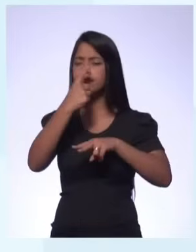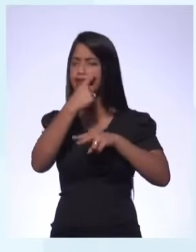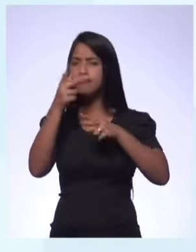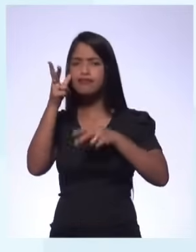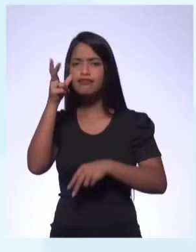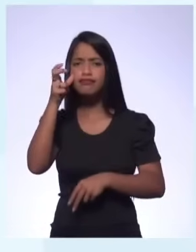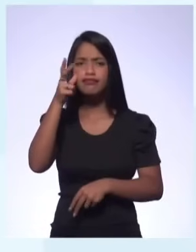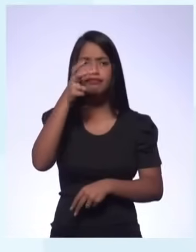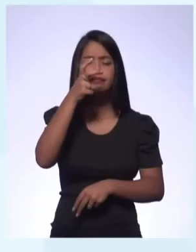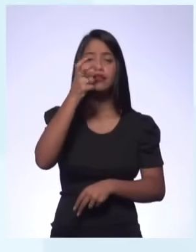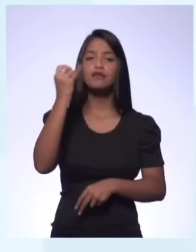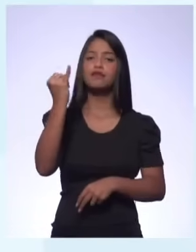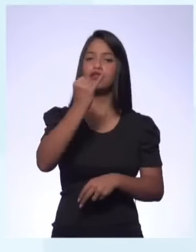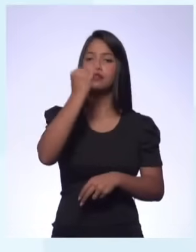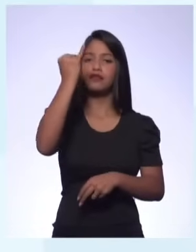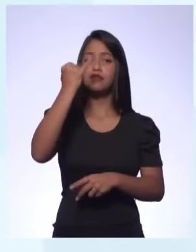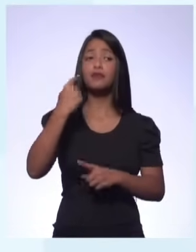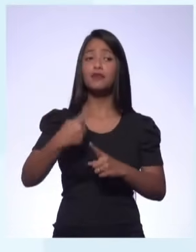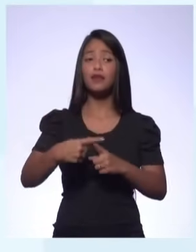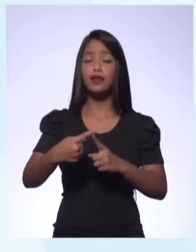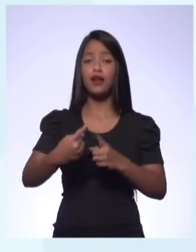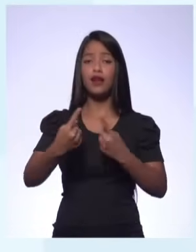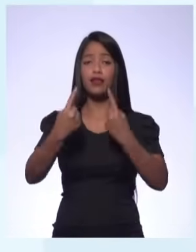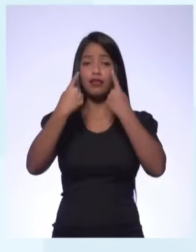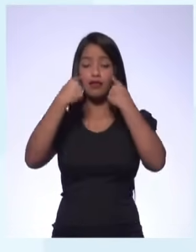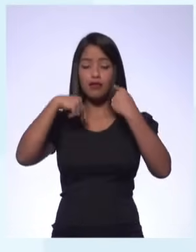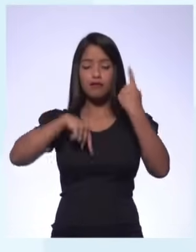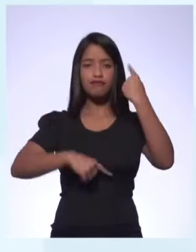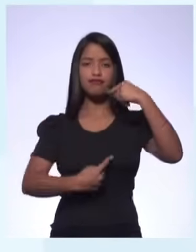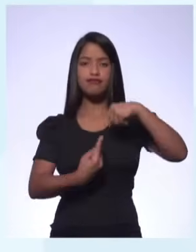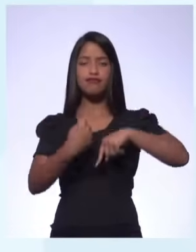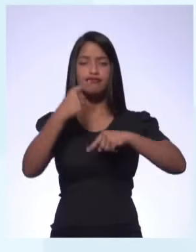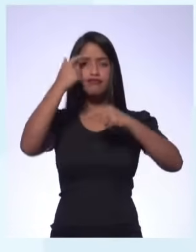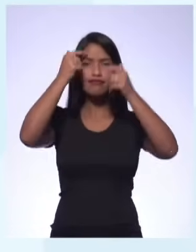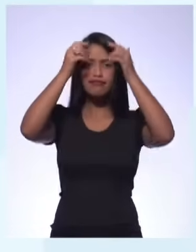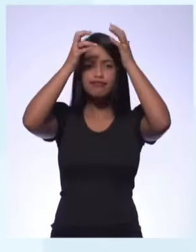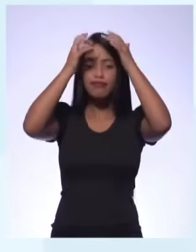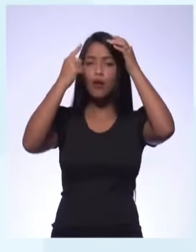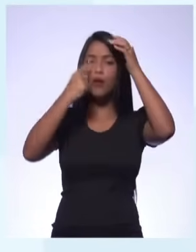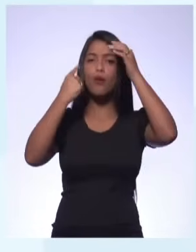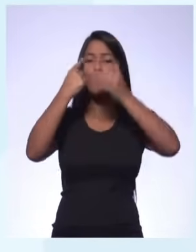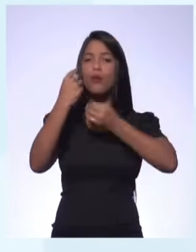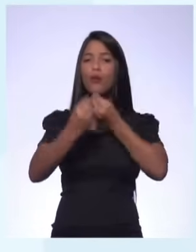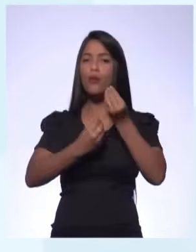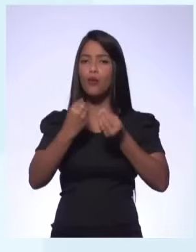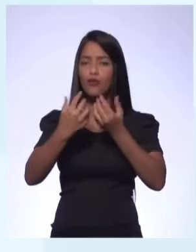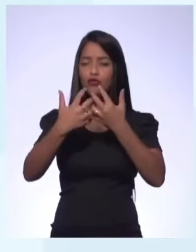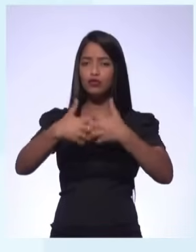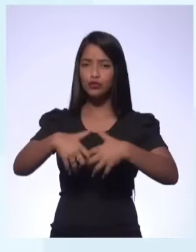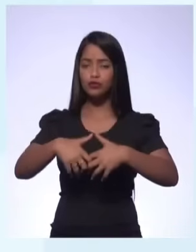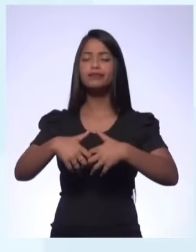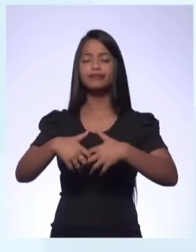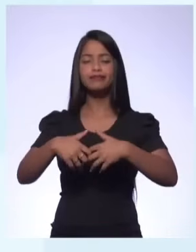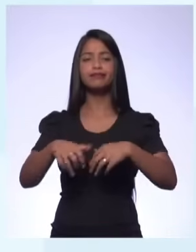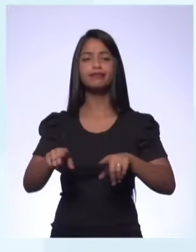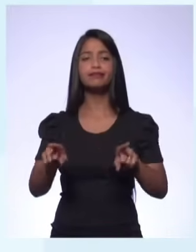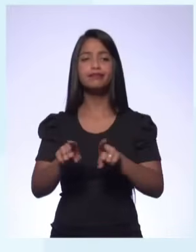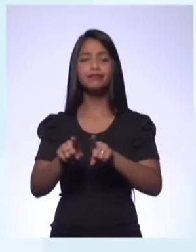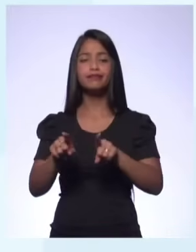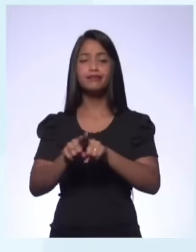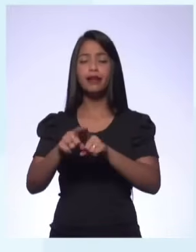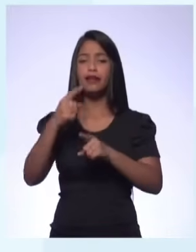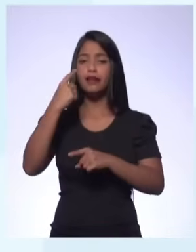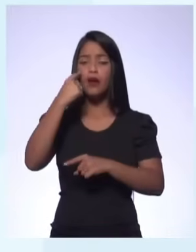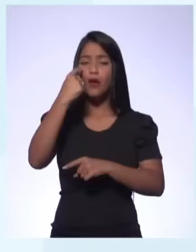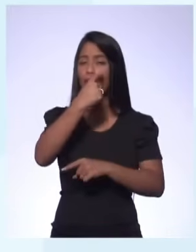na interação do organismo com o meio e com base no funcionamento do olho humano. Selecionar lentes adequadas para a correção